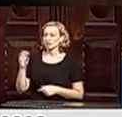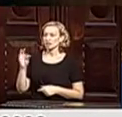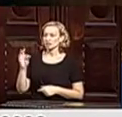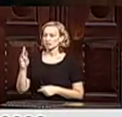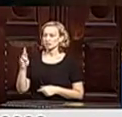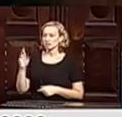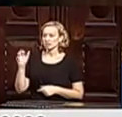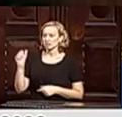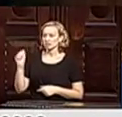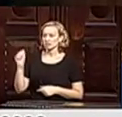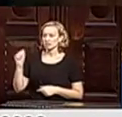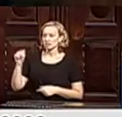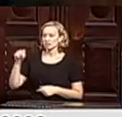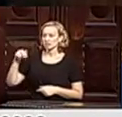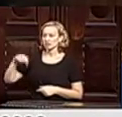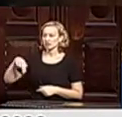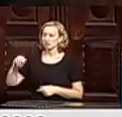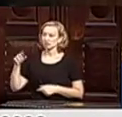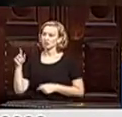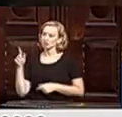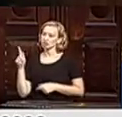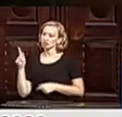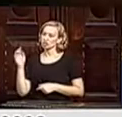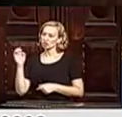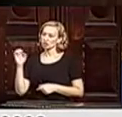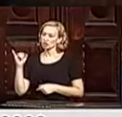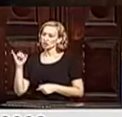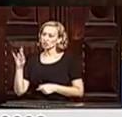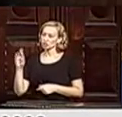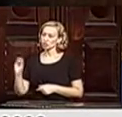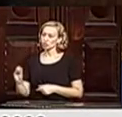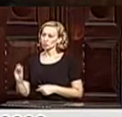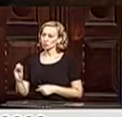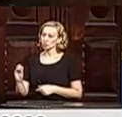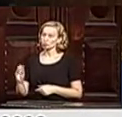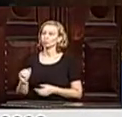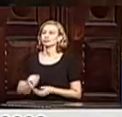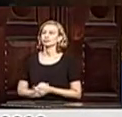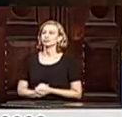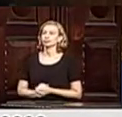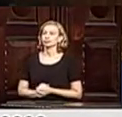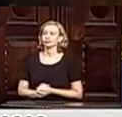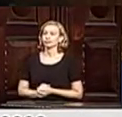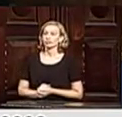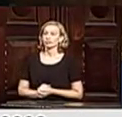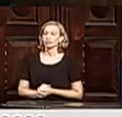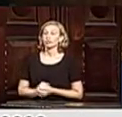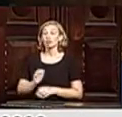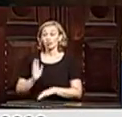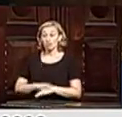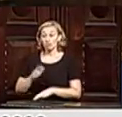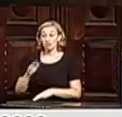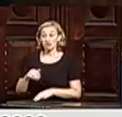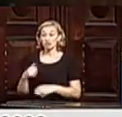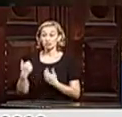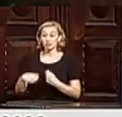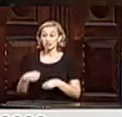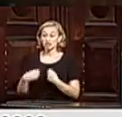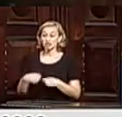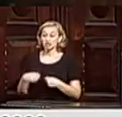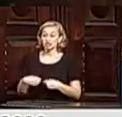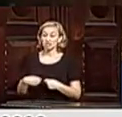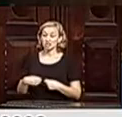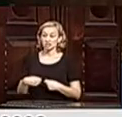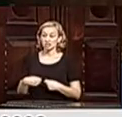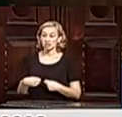mas numa visão de acolhimento aos outros povos, especialmente aos povos que mais precisam do nosso olhar, e hoje posso